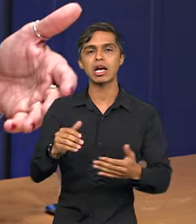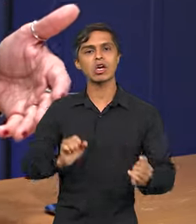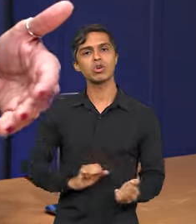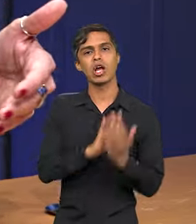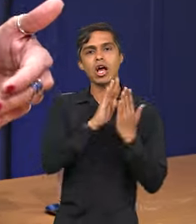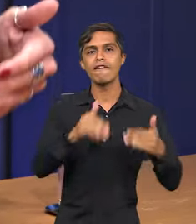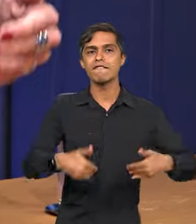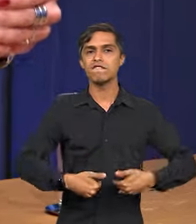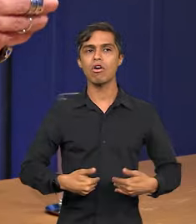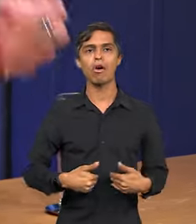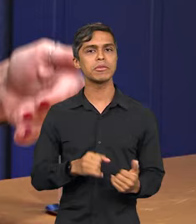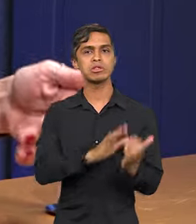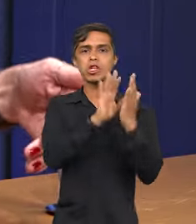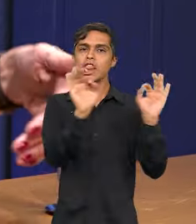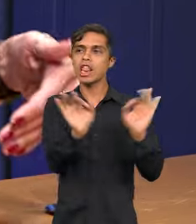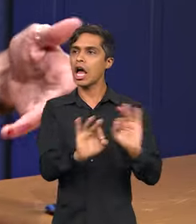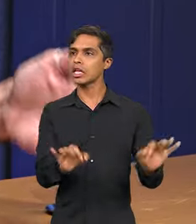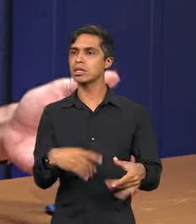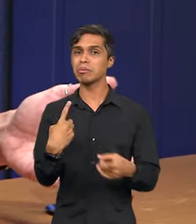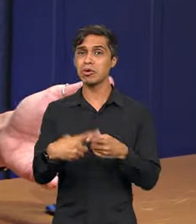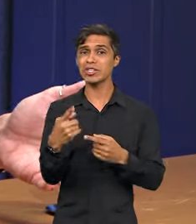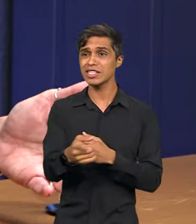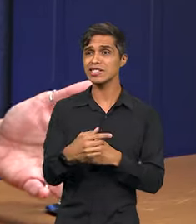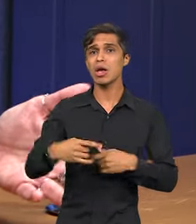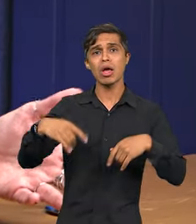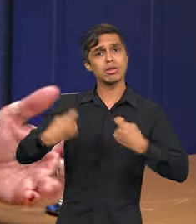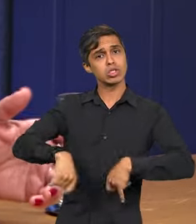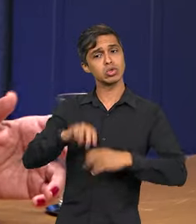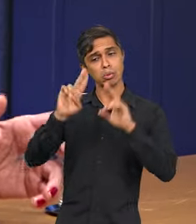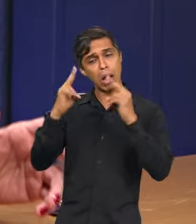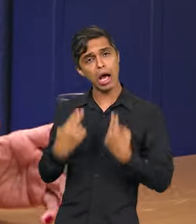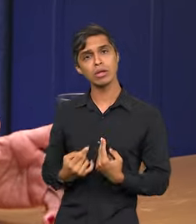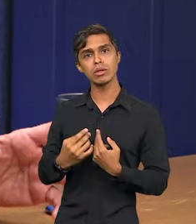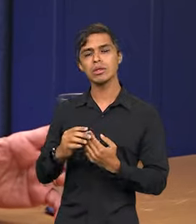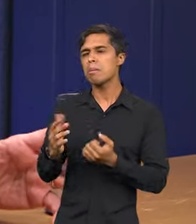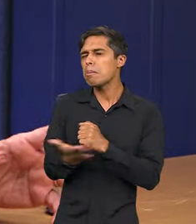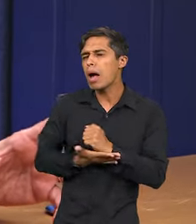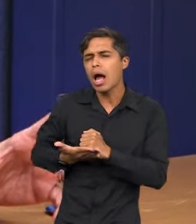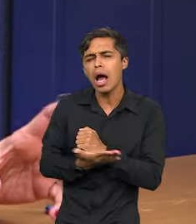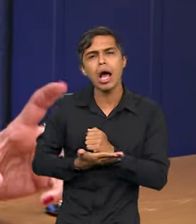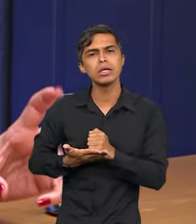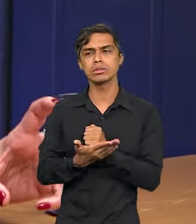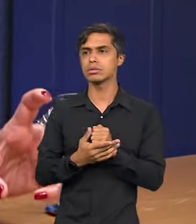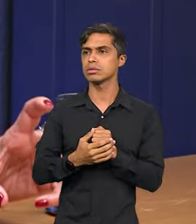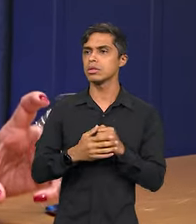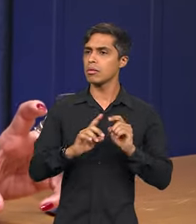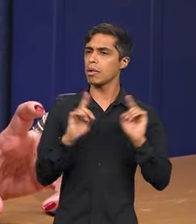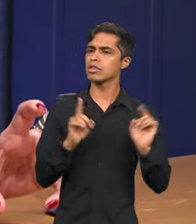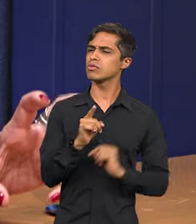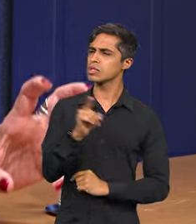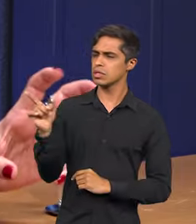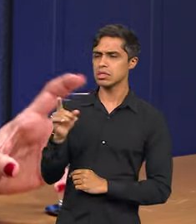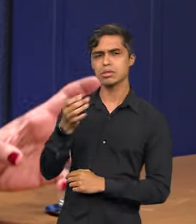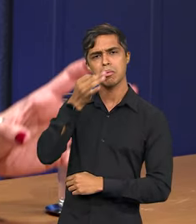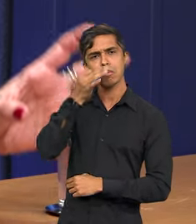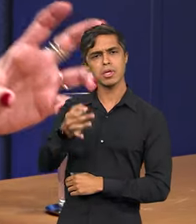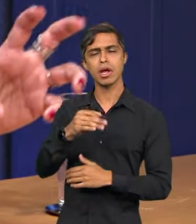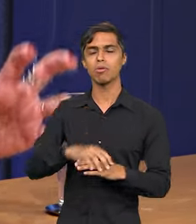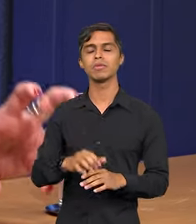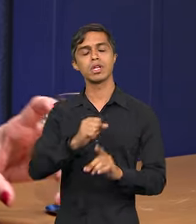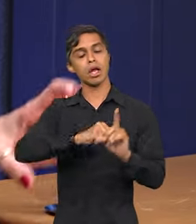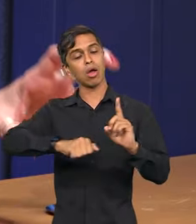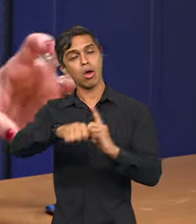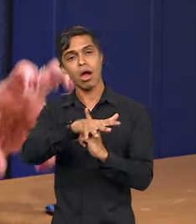que é uma necessidade básica a mais básica né do do ser humano vocês consideram que as